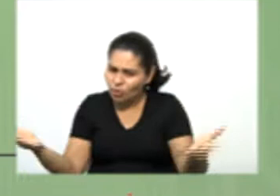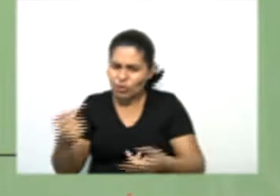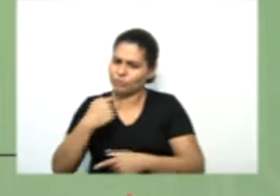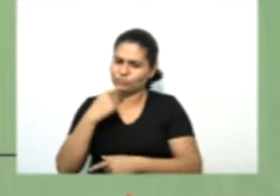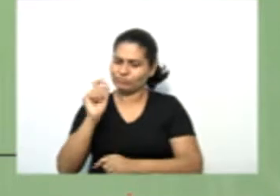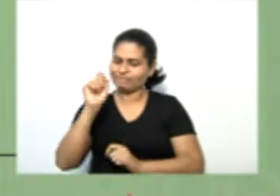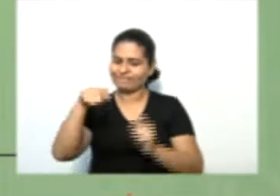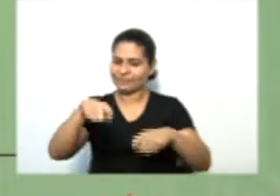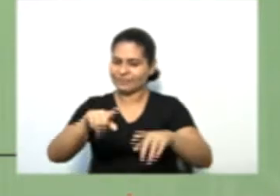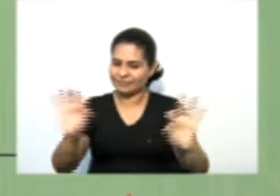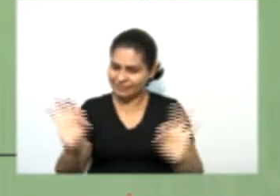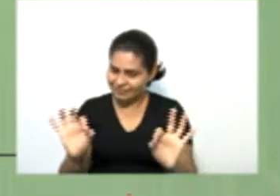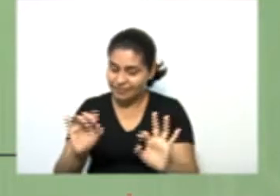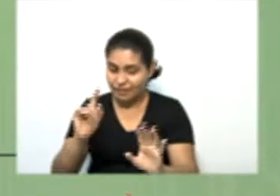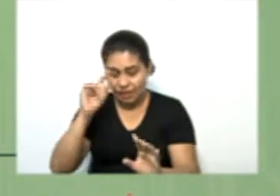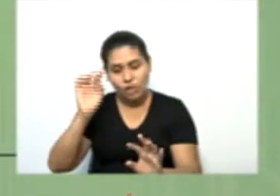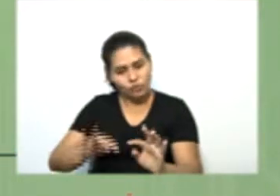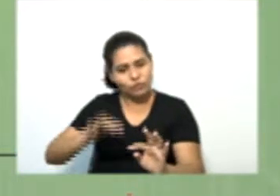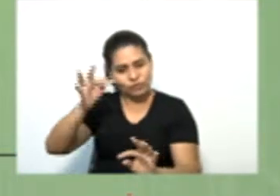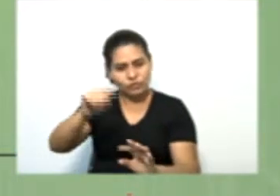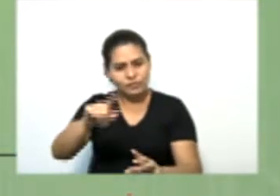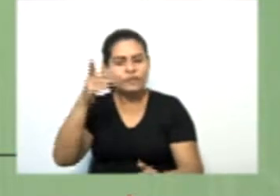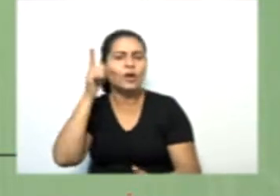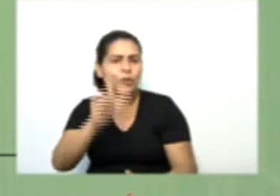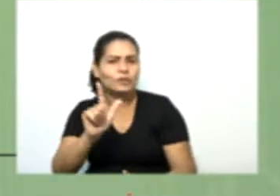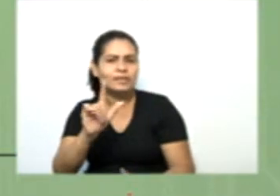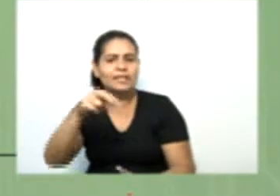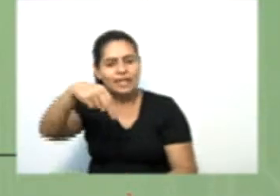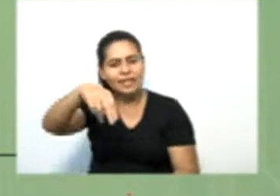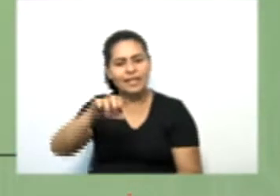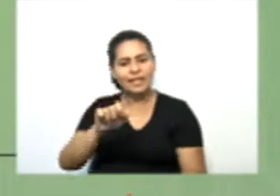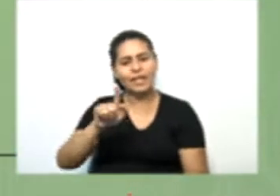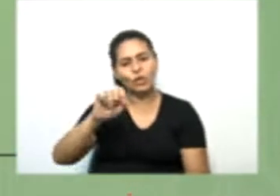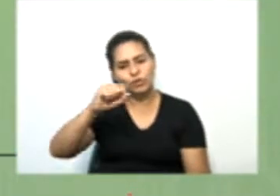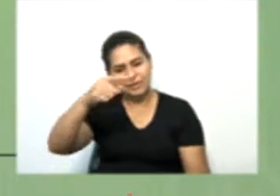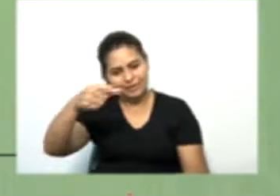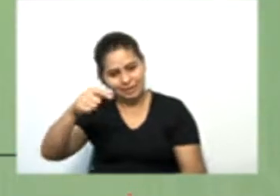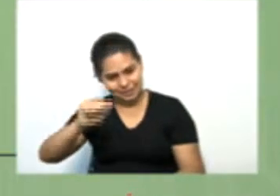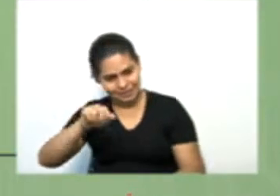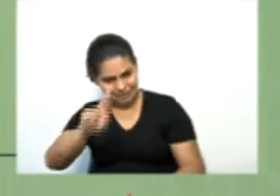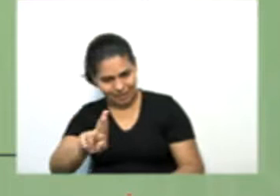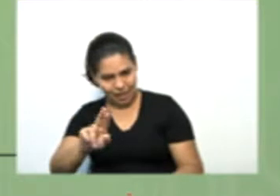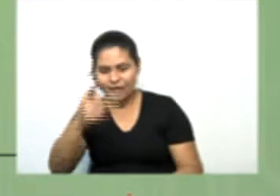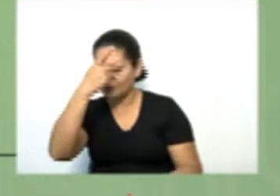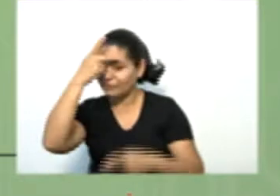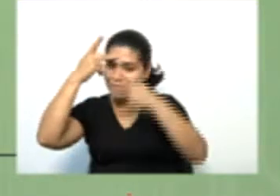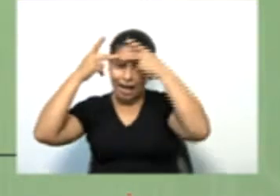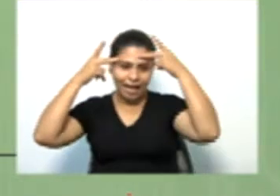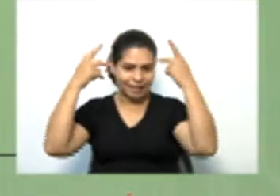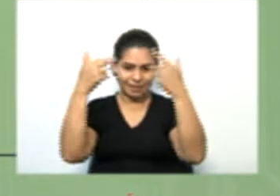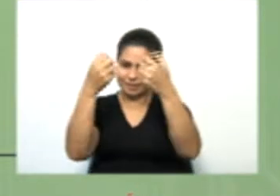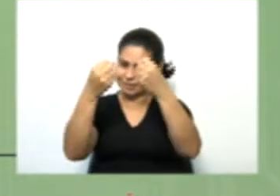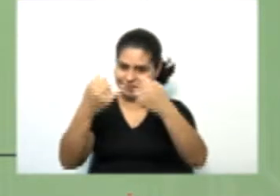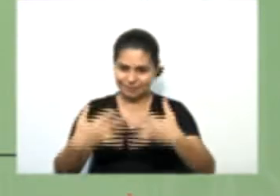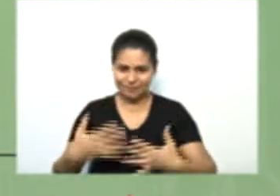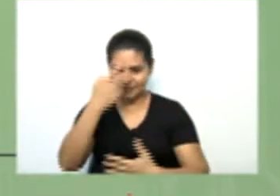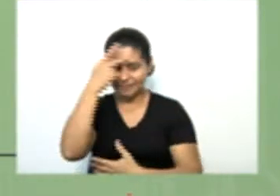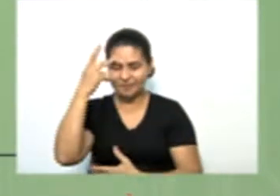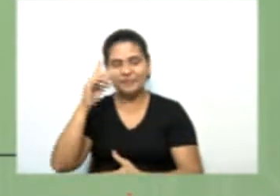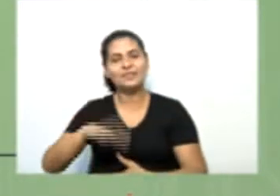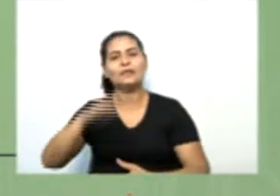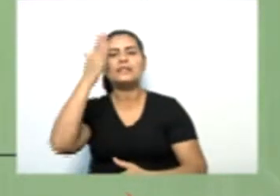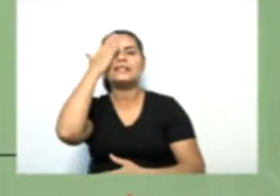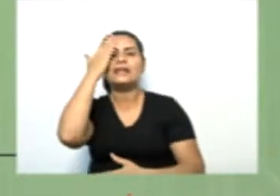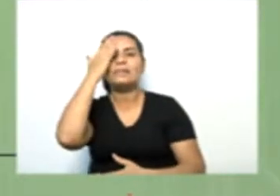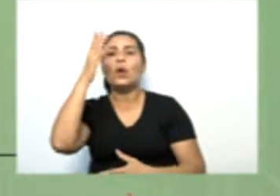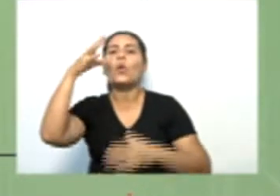agora, porque você vai se tornar realmente um brilhante negociador para todo tipo de pessoa. Então, olha lá, saiba exatamente